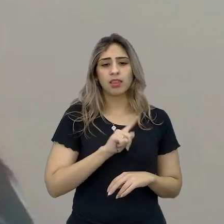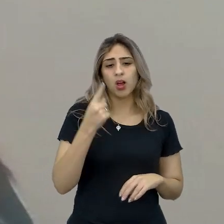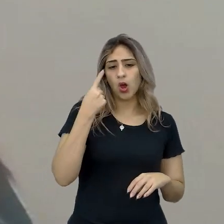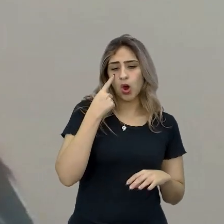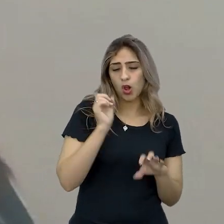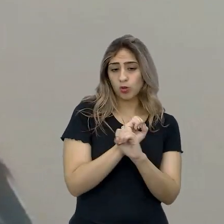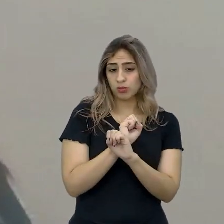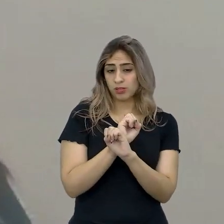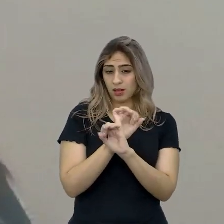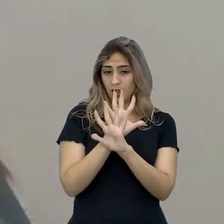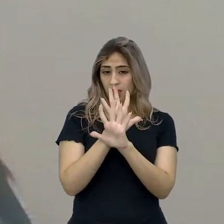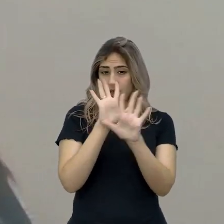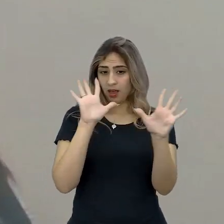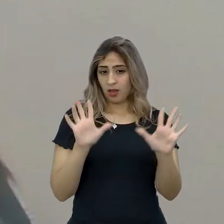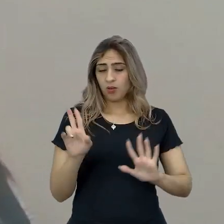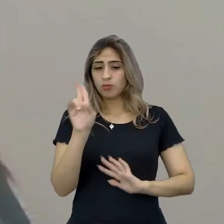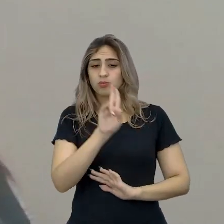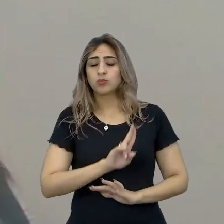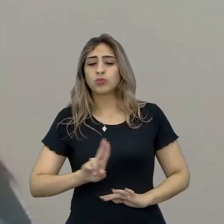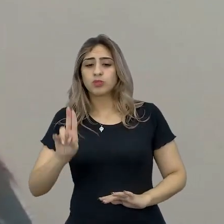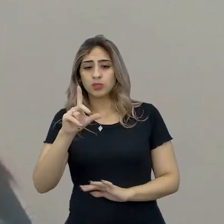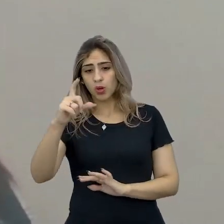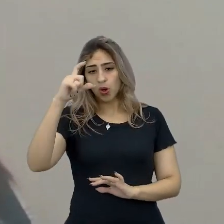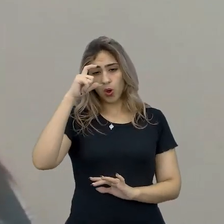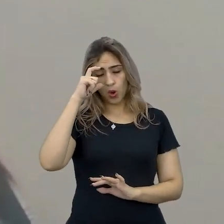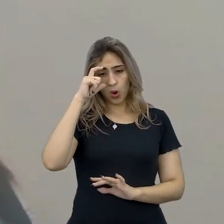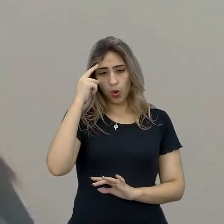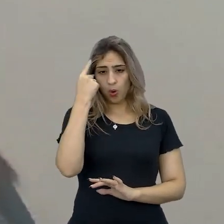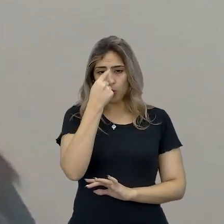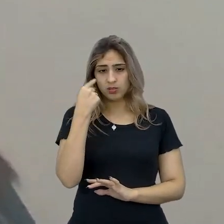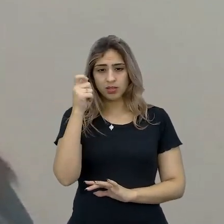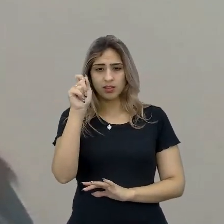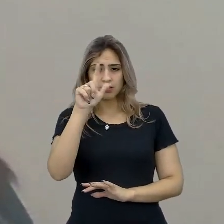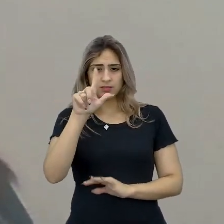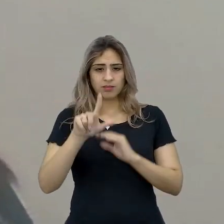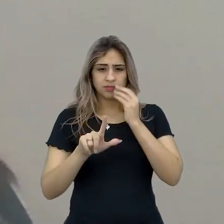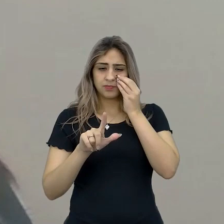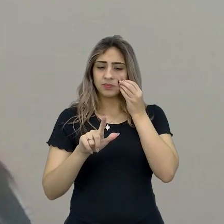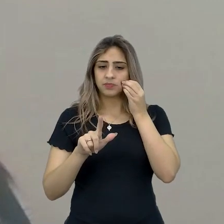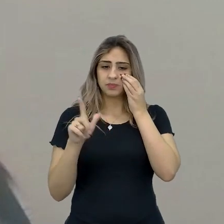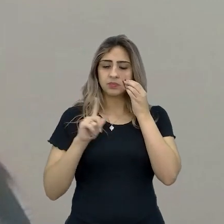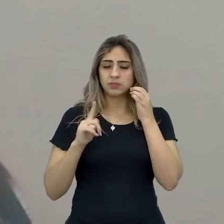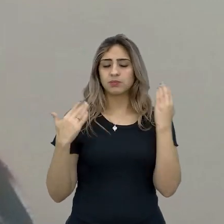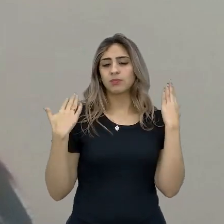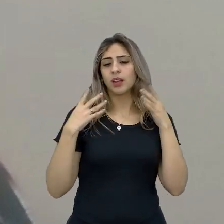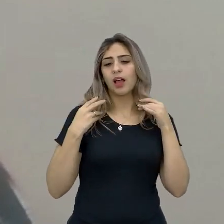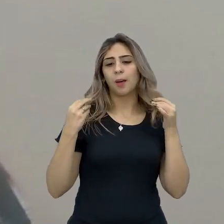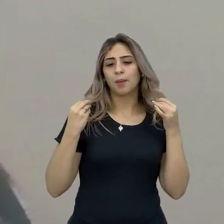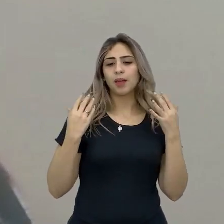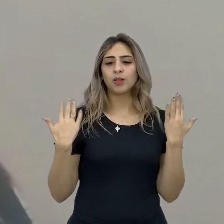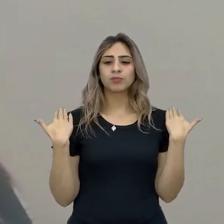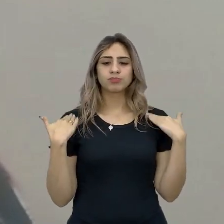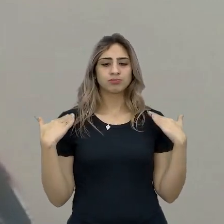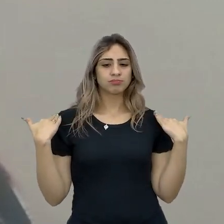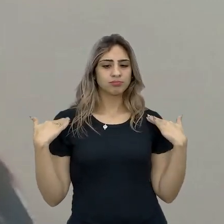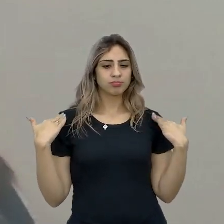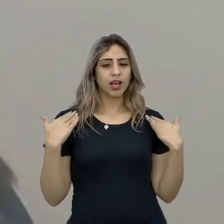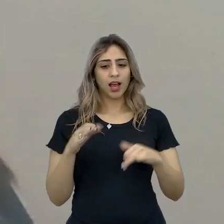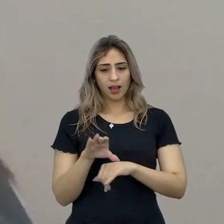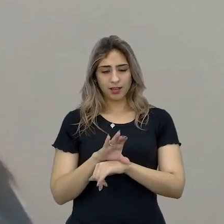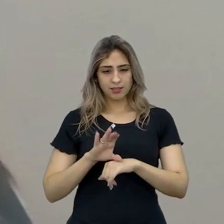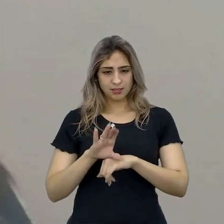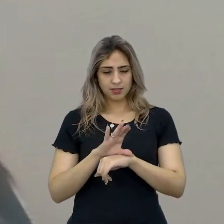olhos claros, eu estou usando um óculos com armação azul, eu tenho os cabelos castanhos na altura dos